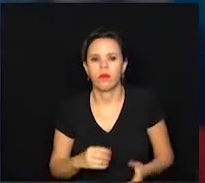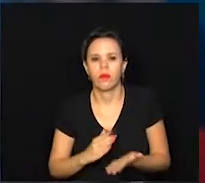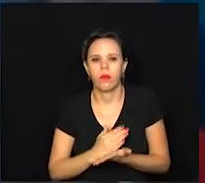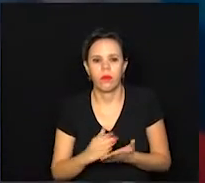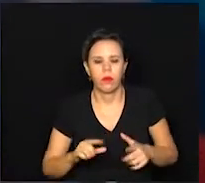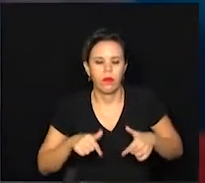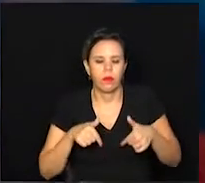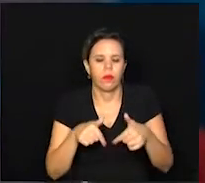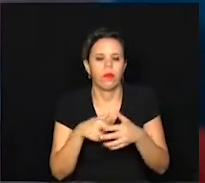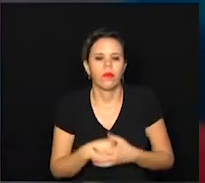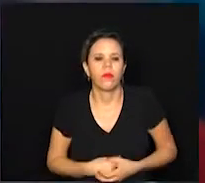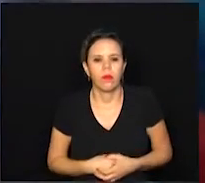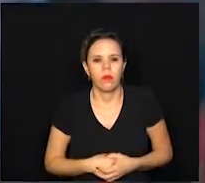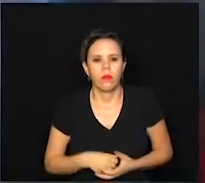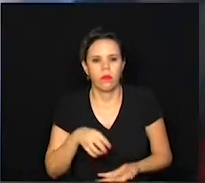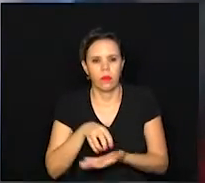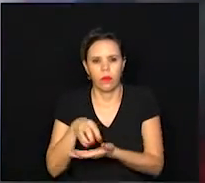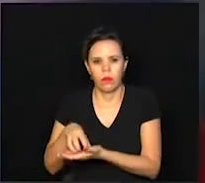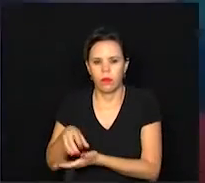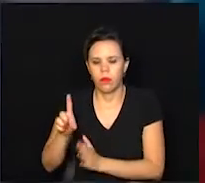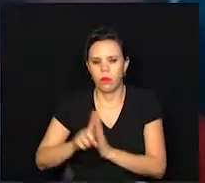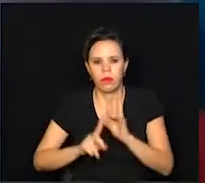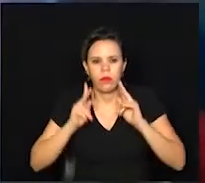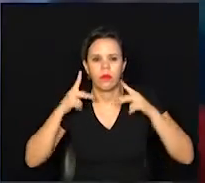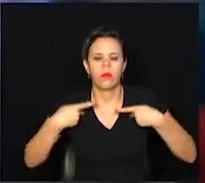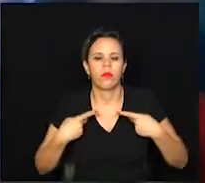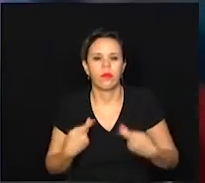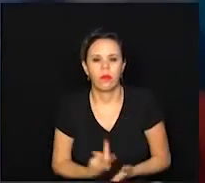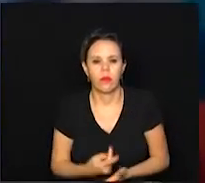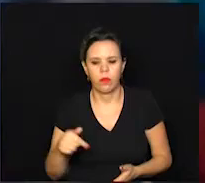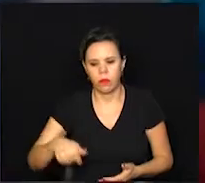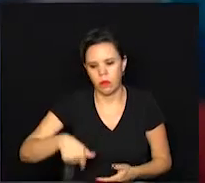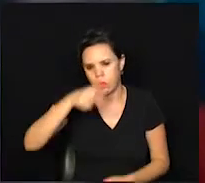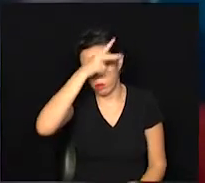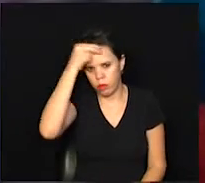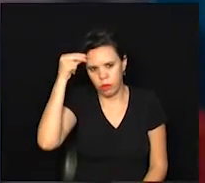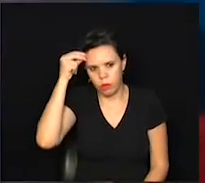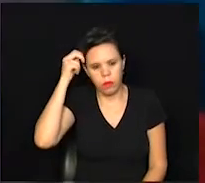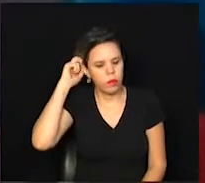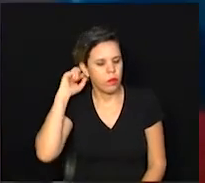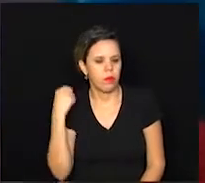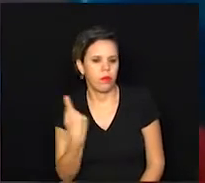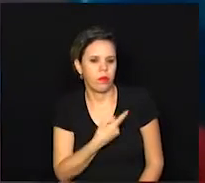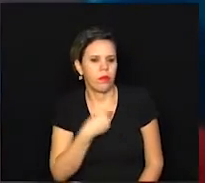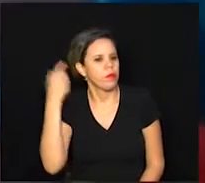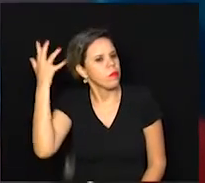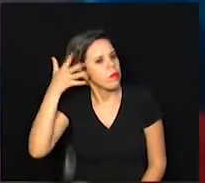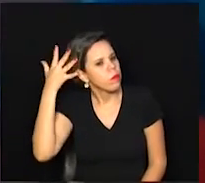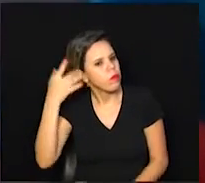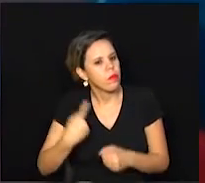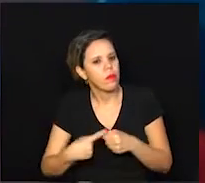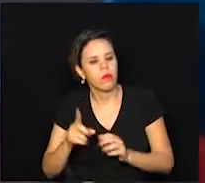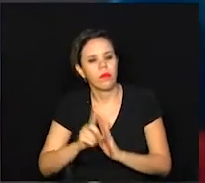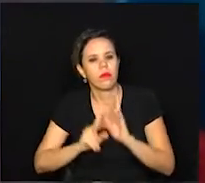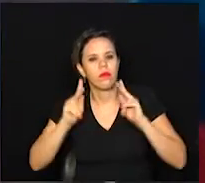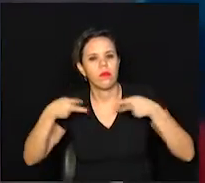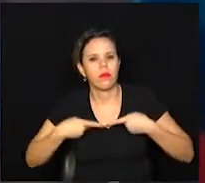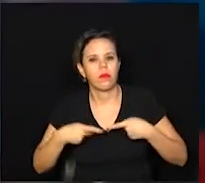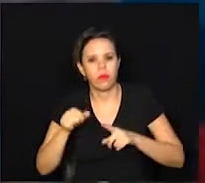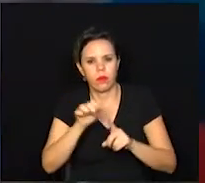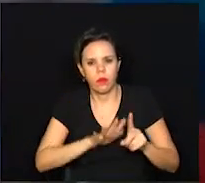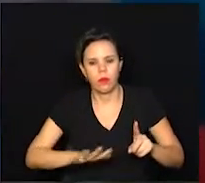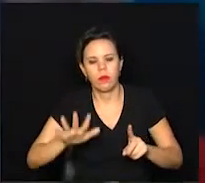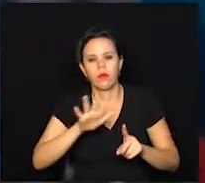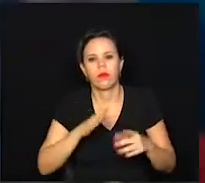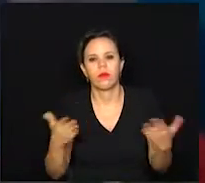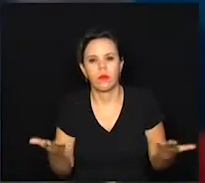iniciativa do Departamento de Direitos Humanos, aqui da Prefeitura, e o nosso Fórum Municipal de Direitos Humanos, que é um espaço da sociedade civil,